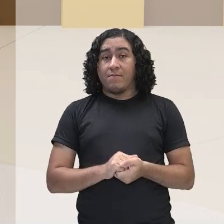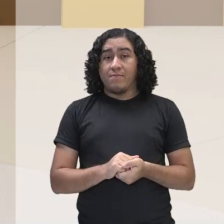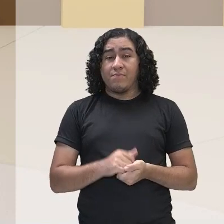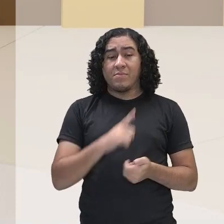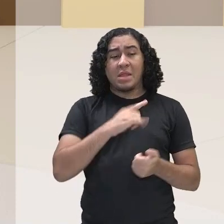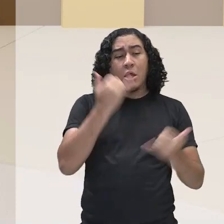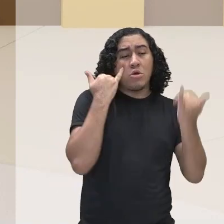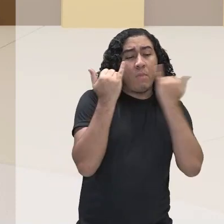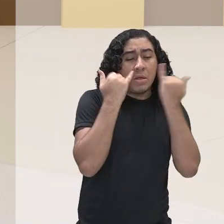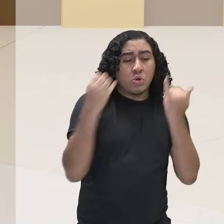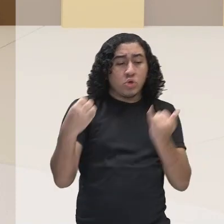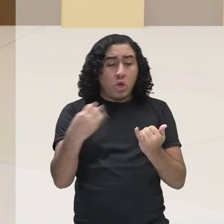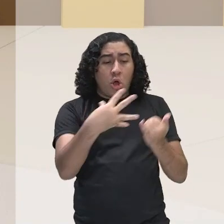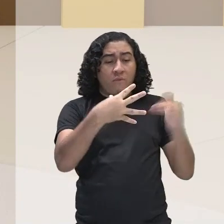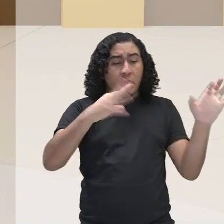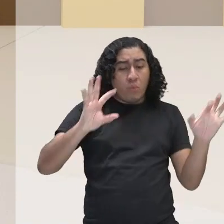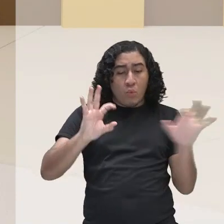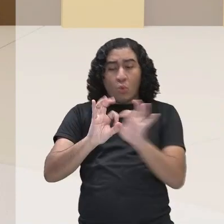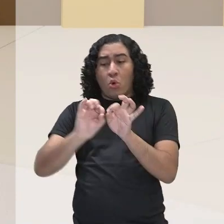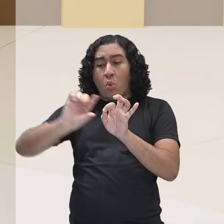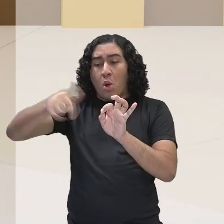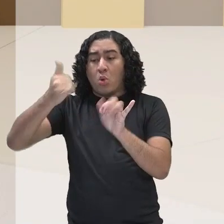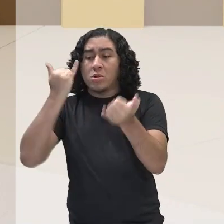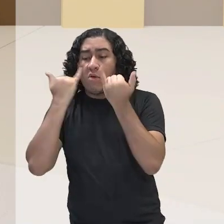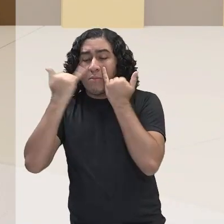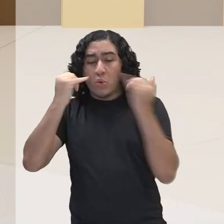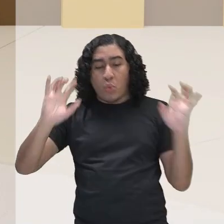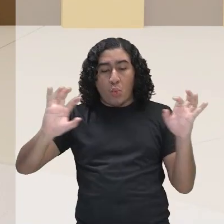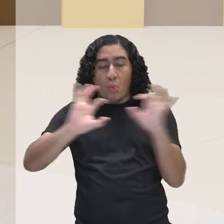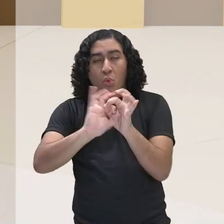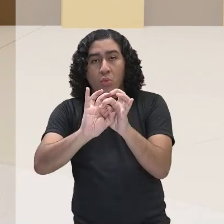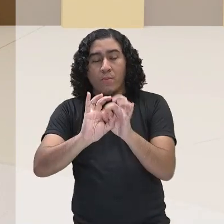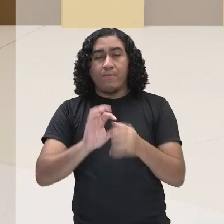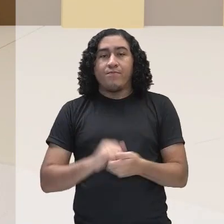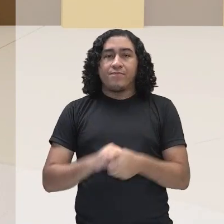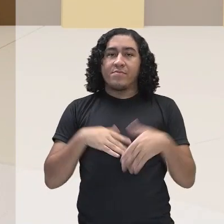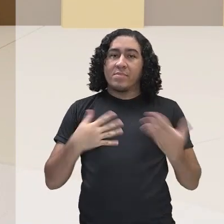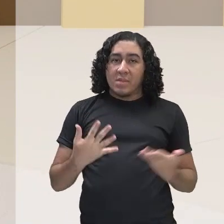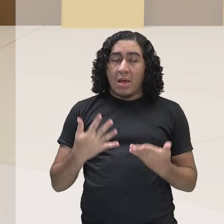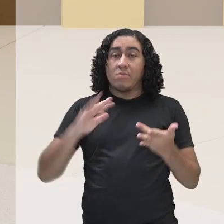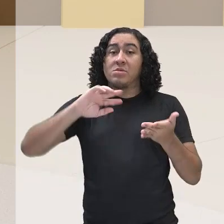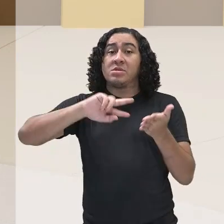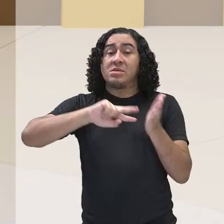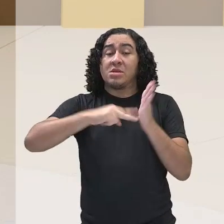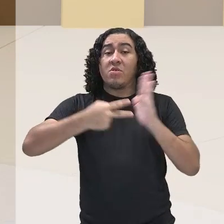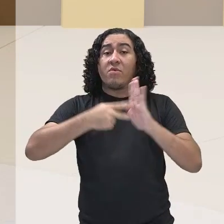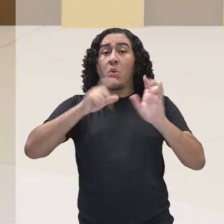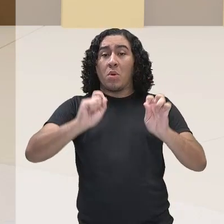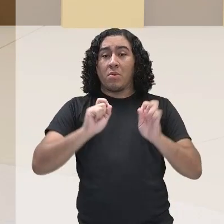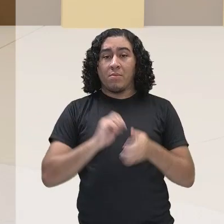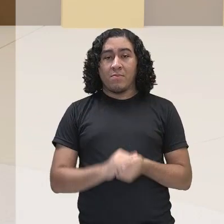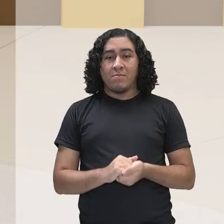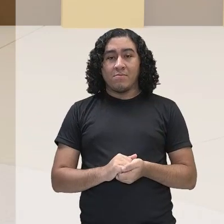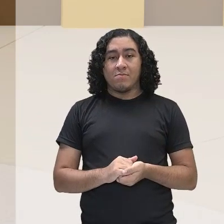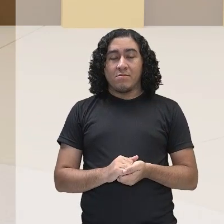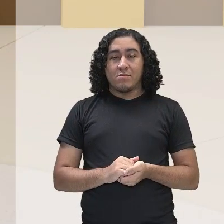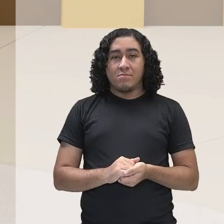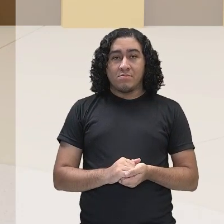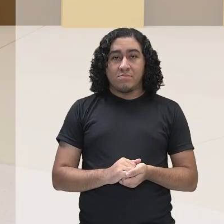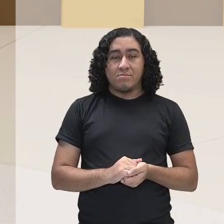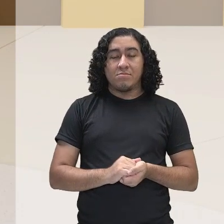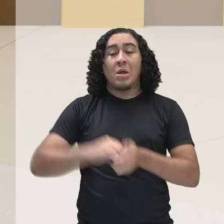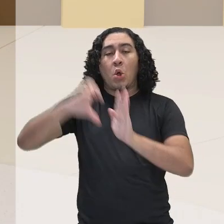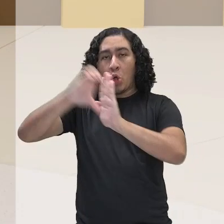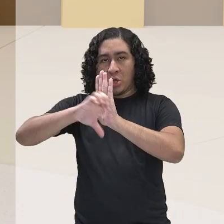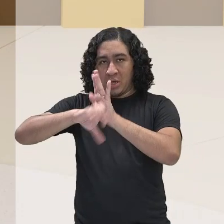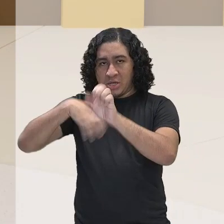outro, um é importante para o outro. Nesse sentido, nós vamos relembrar, vou sair agora desses conceitos da educação